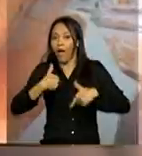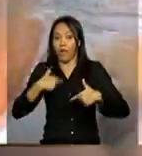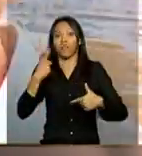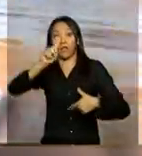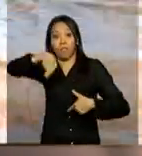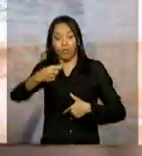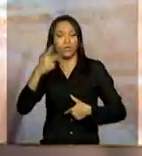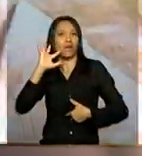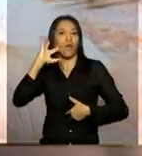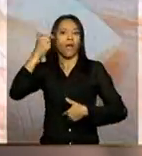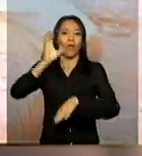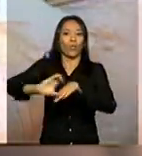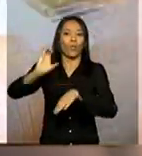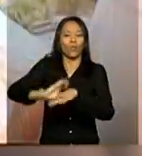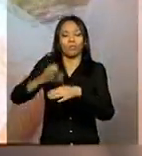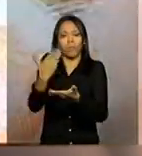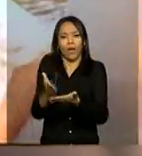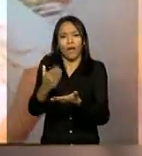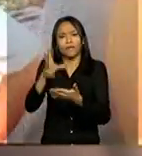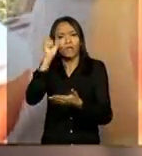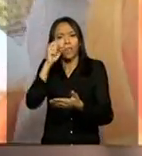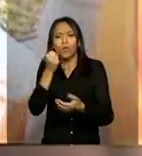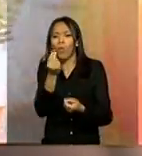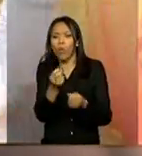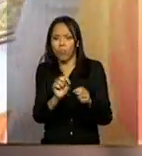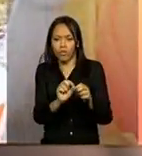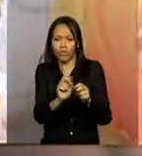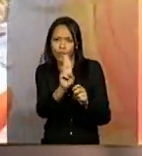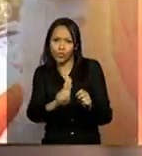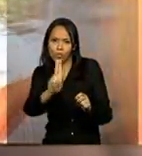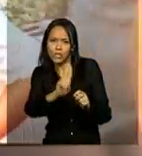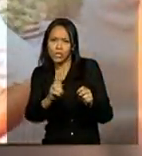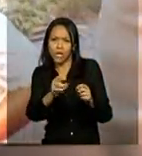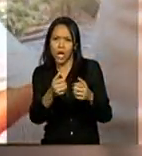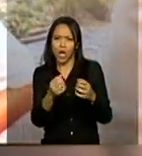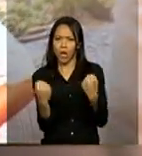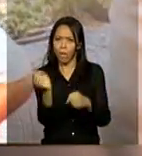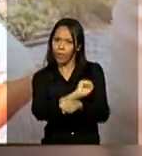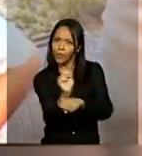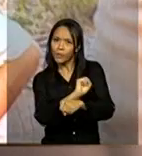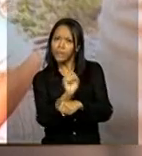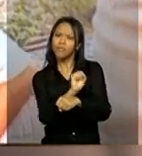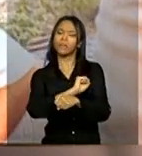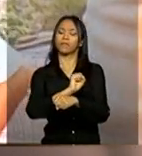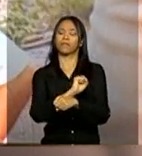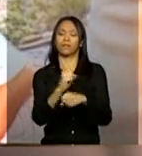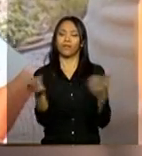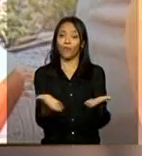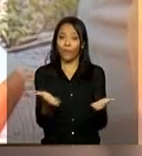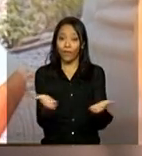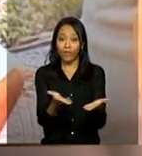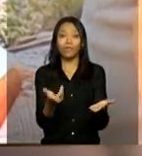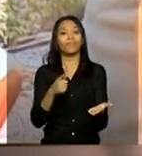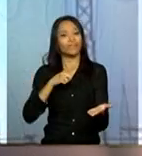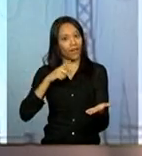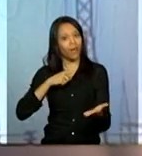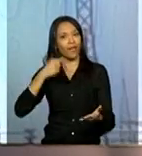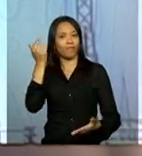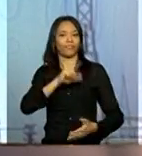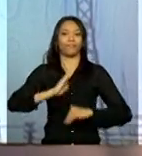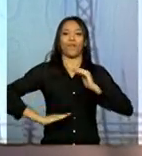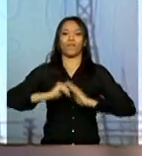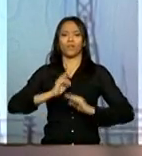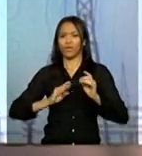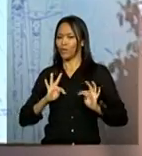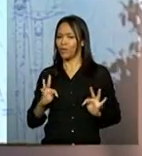de capacitação para ser operador de máquina pesada, para ser motorista, né? E hoje tem uma profissão. E